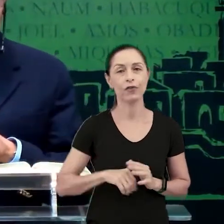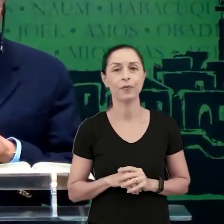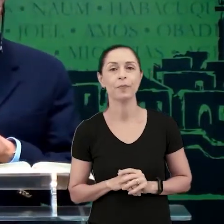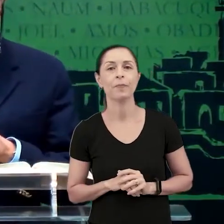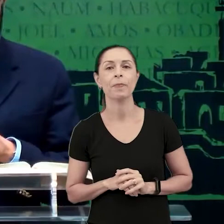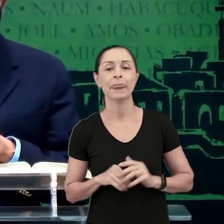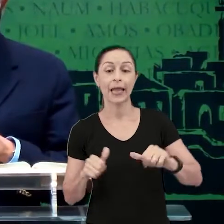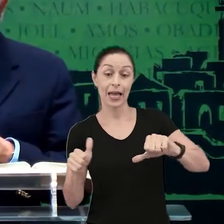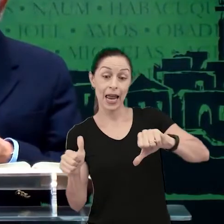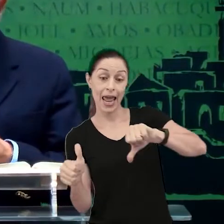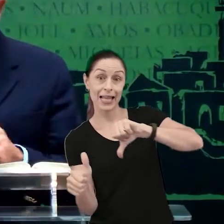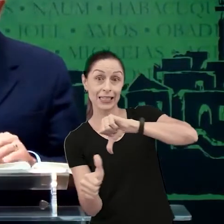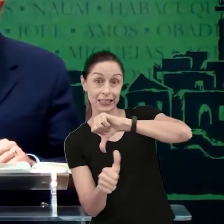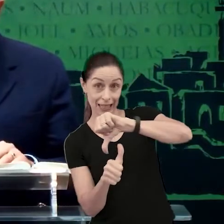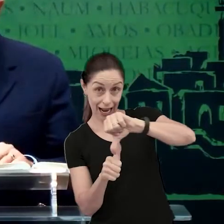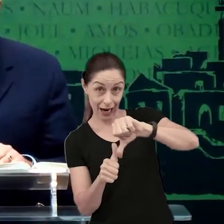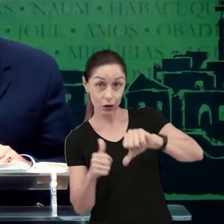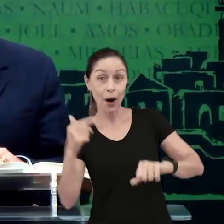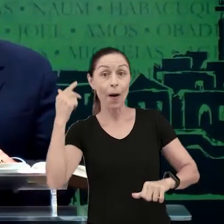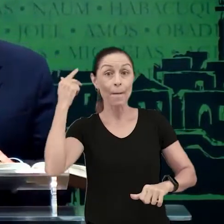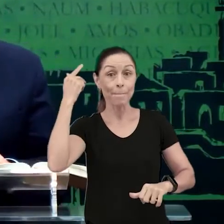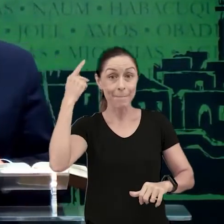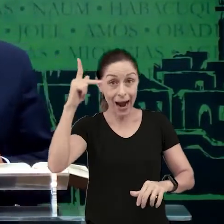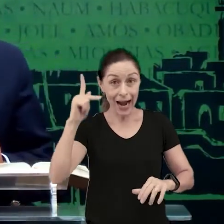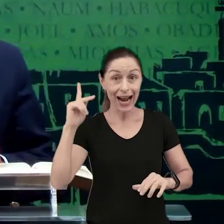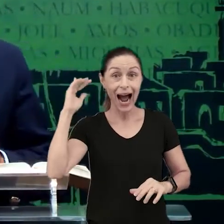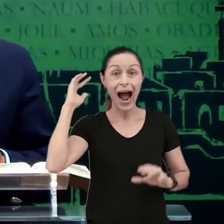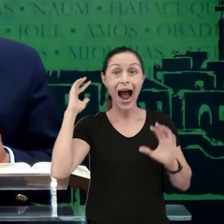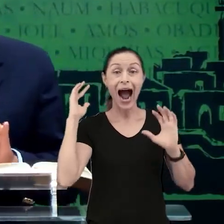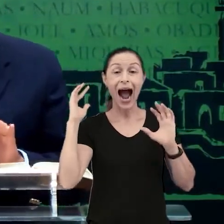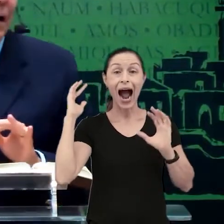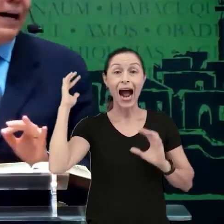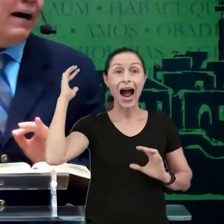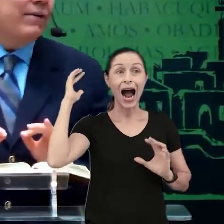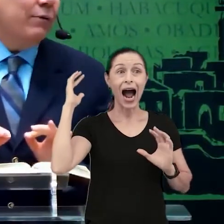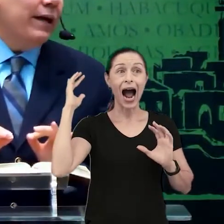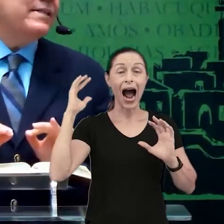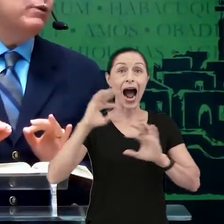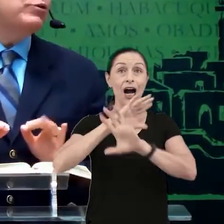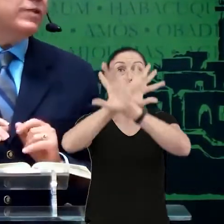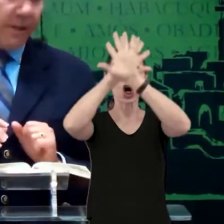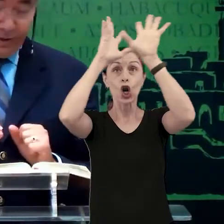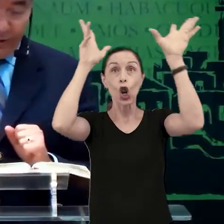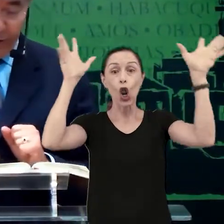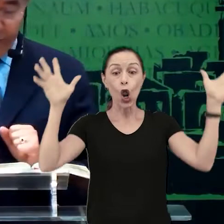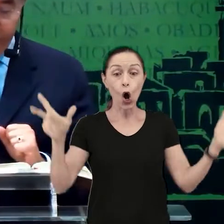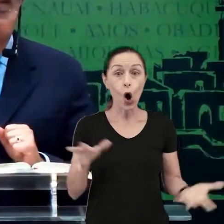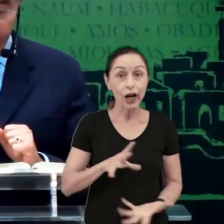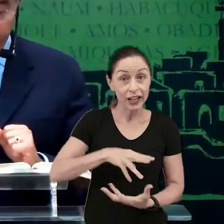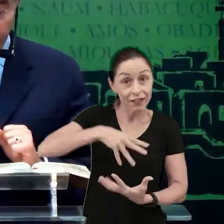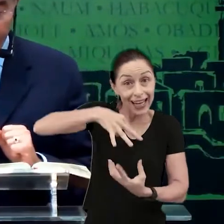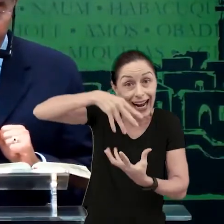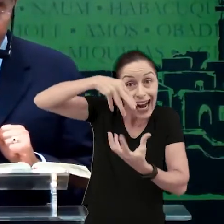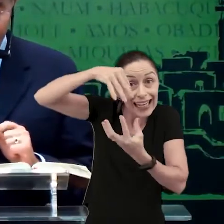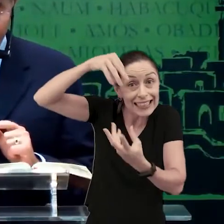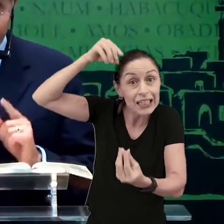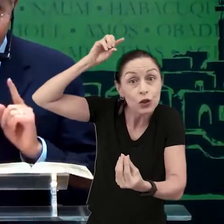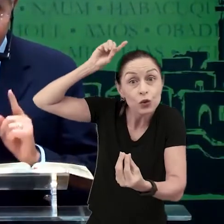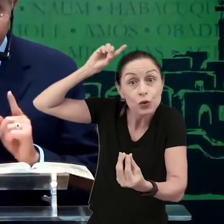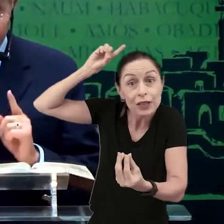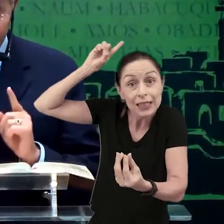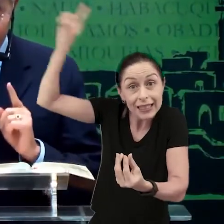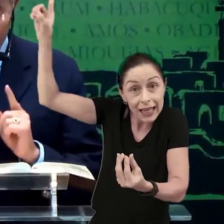igreja. E a primeira coisa que ele faz é dizer que Deus é incomparável em seu ser. Olha o verso 18, parte